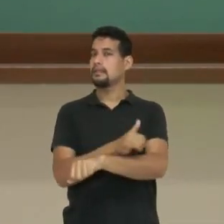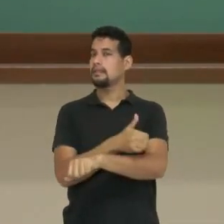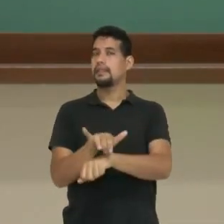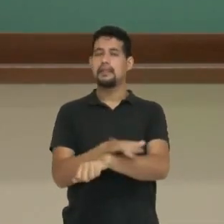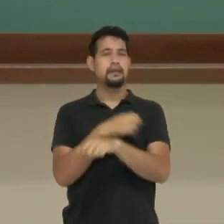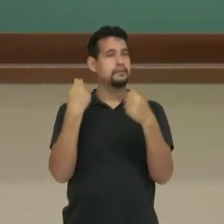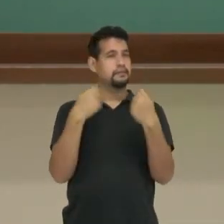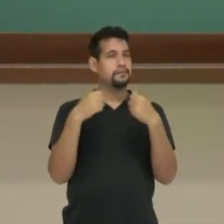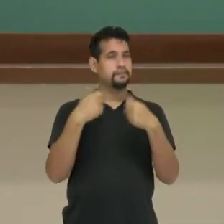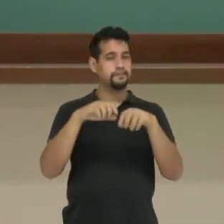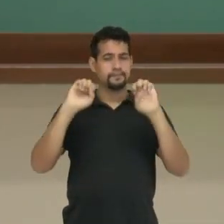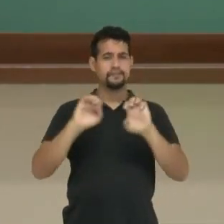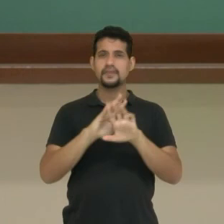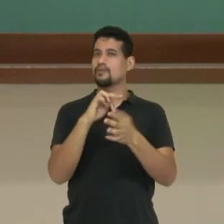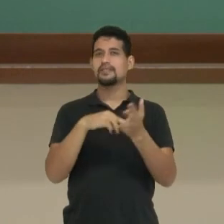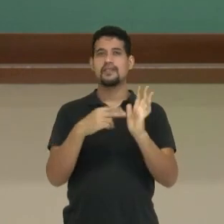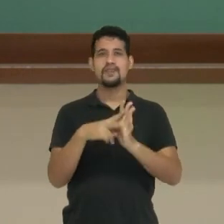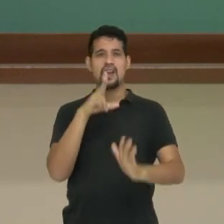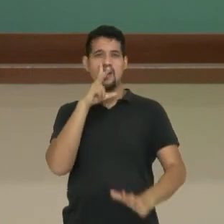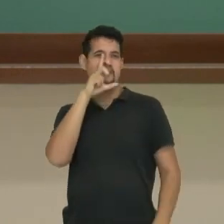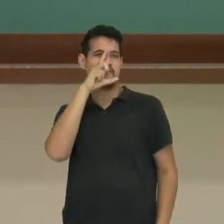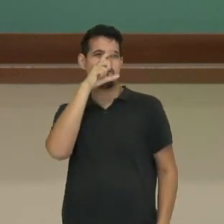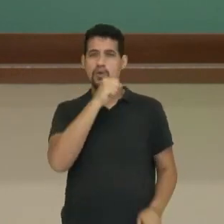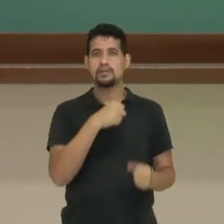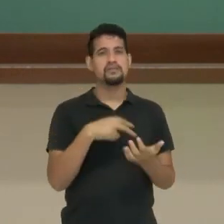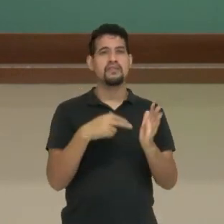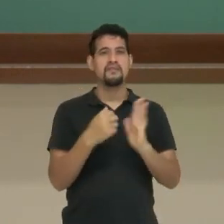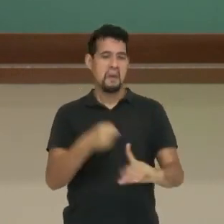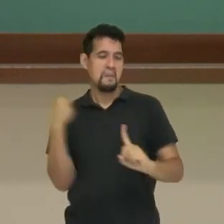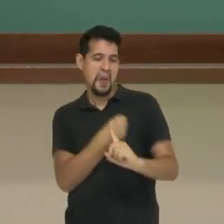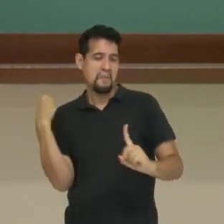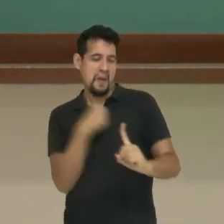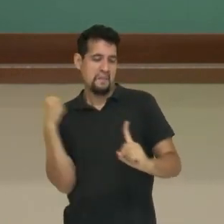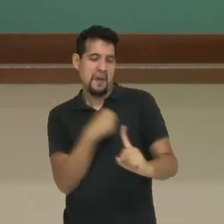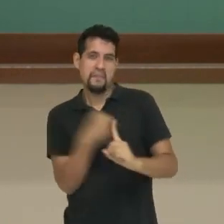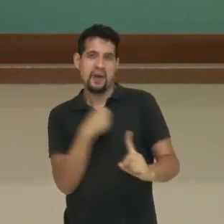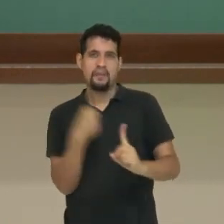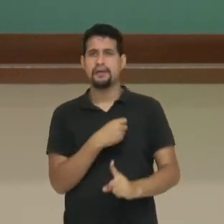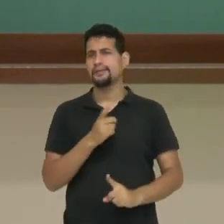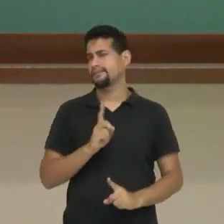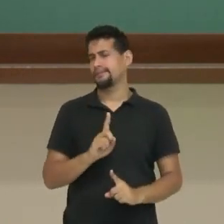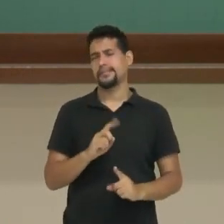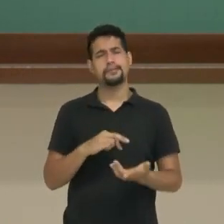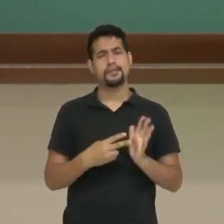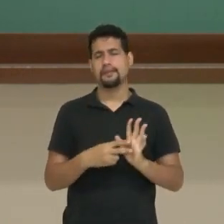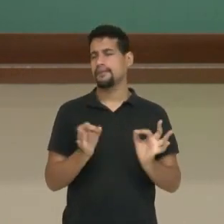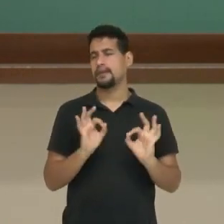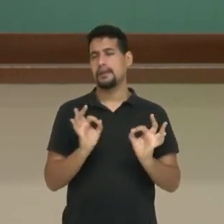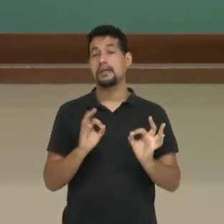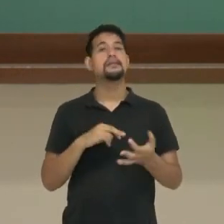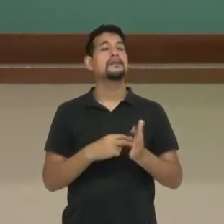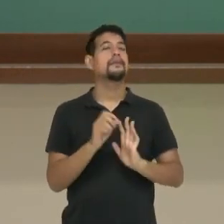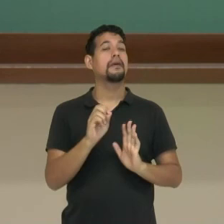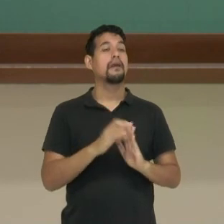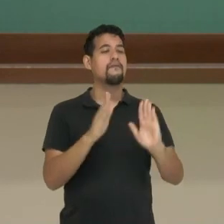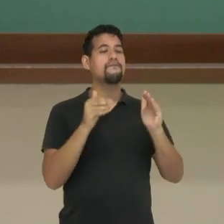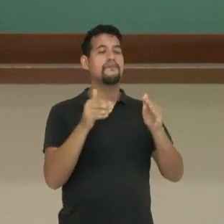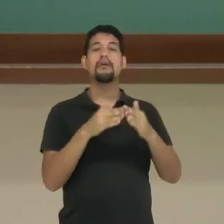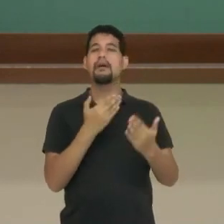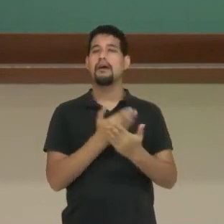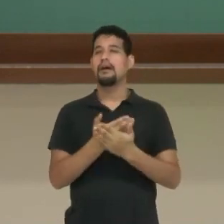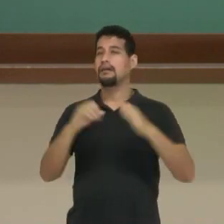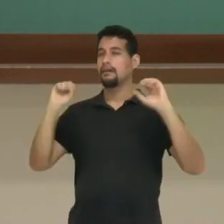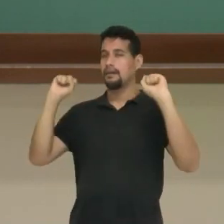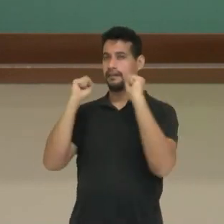estar claro, não é a força, não é bater, machucar, agredir o seu oponente. Em especial nas aulas de